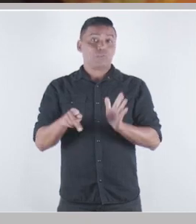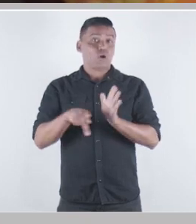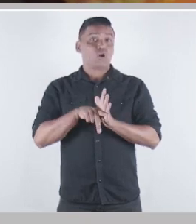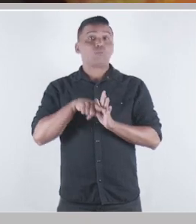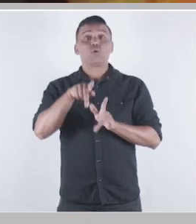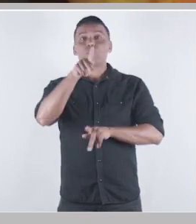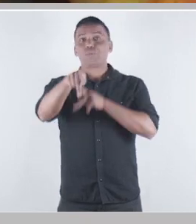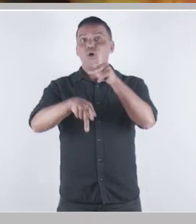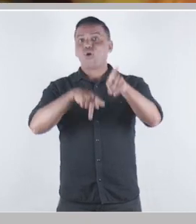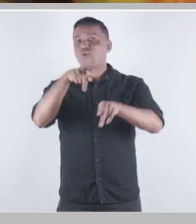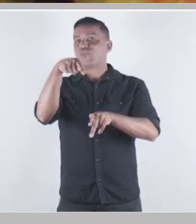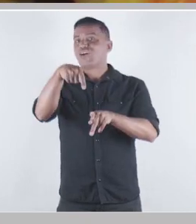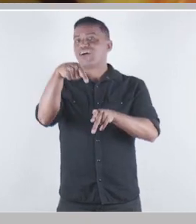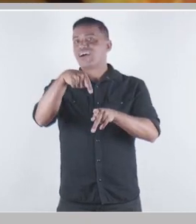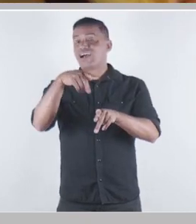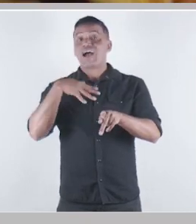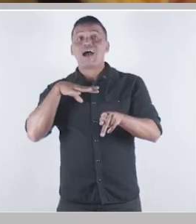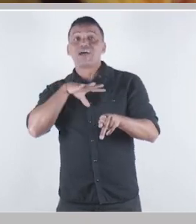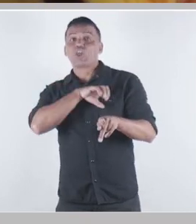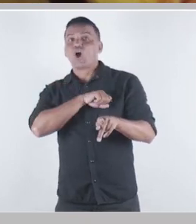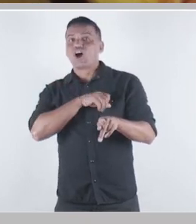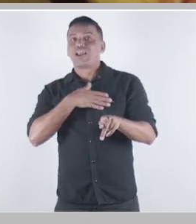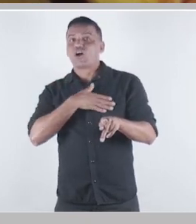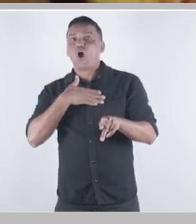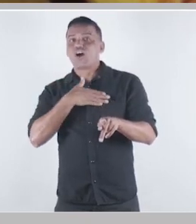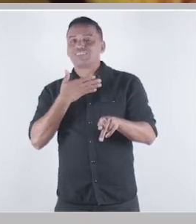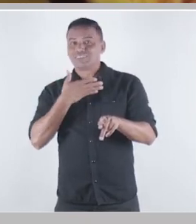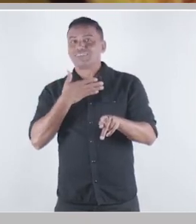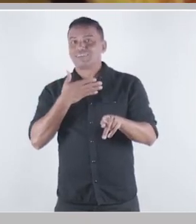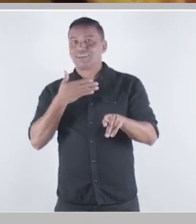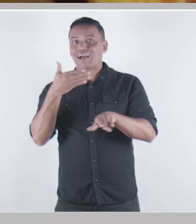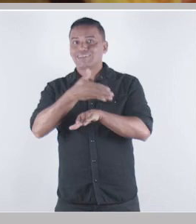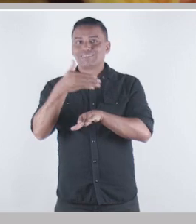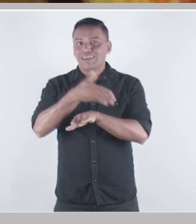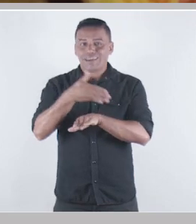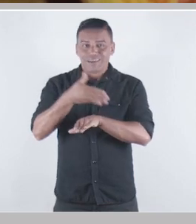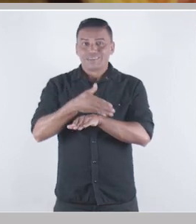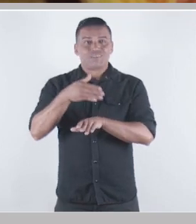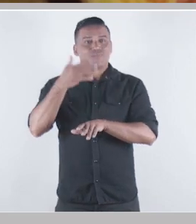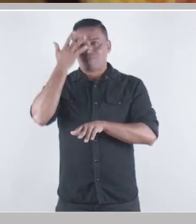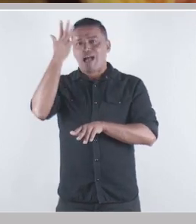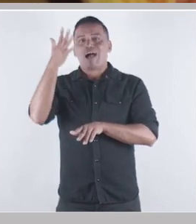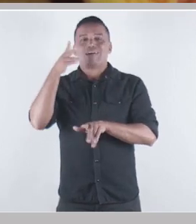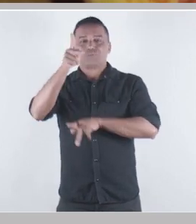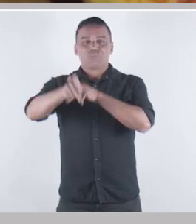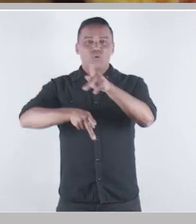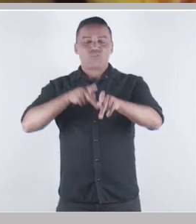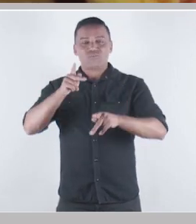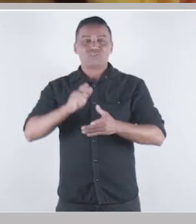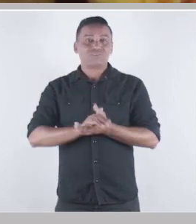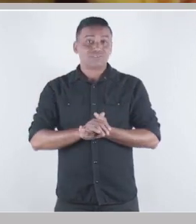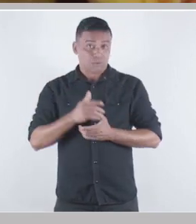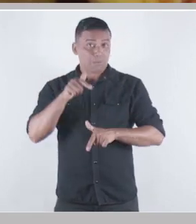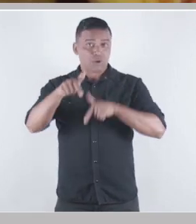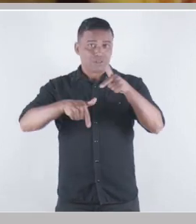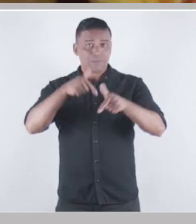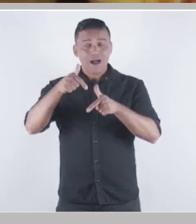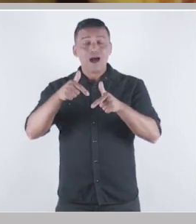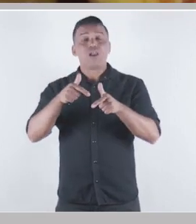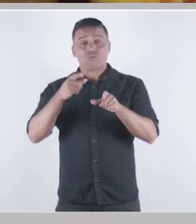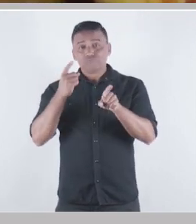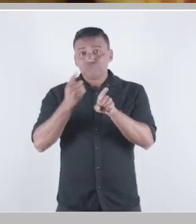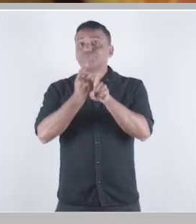está acessível. Acho que o meu trabalho leva bastante isso, assim, e as minhas referências sempre